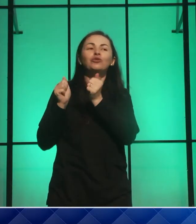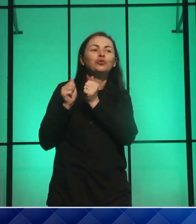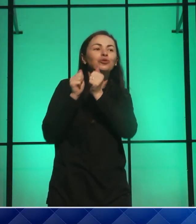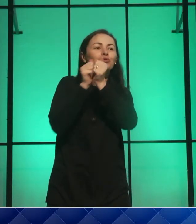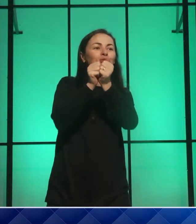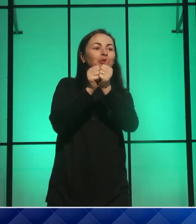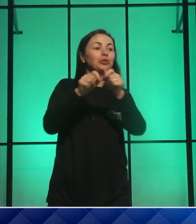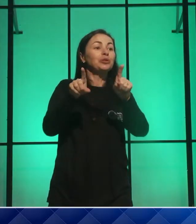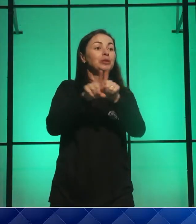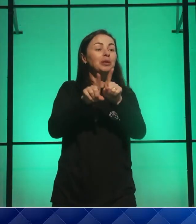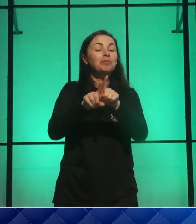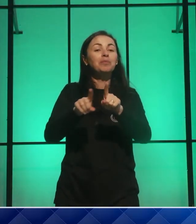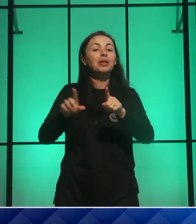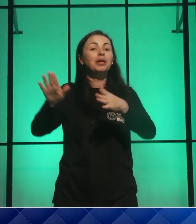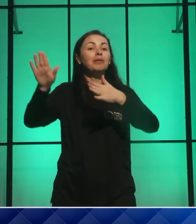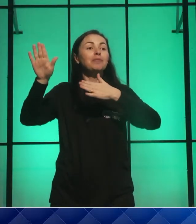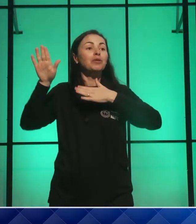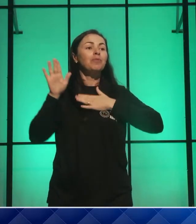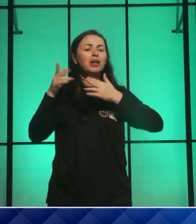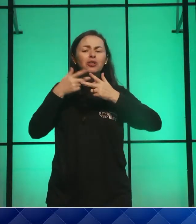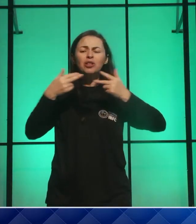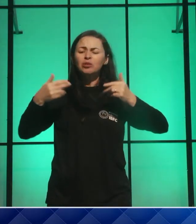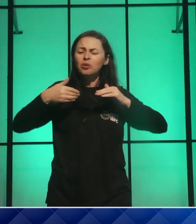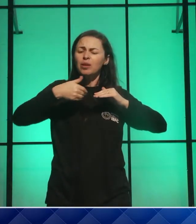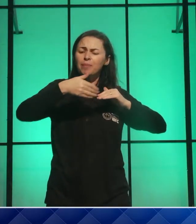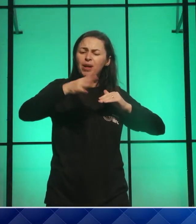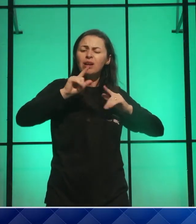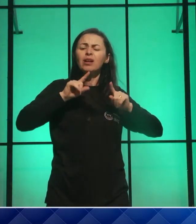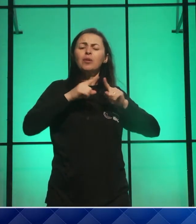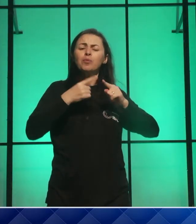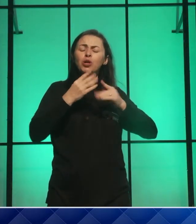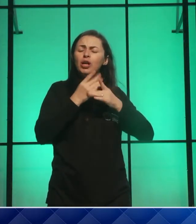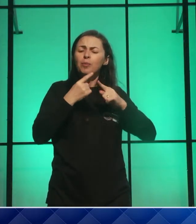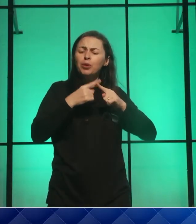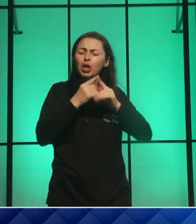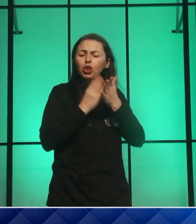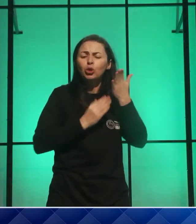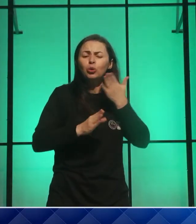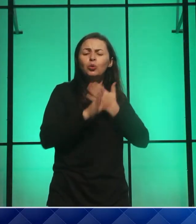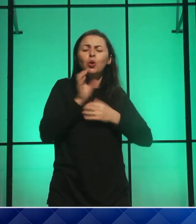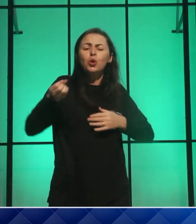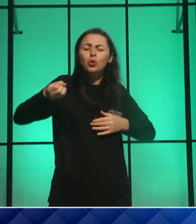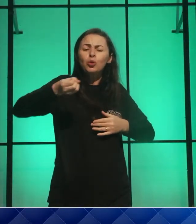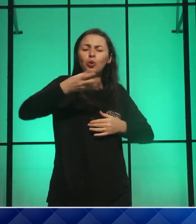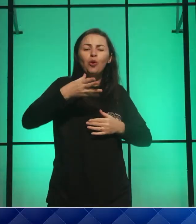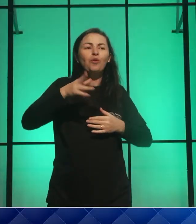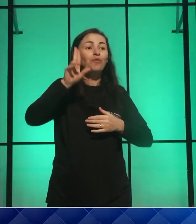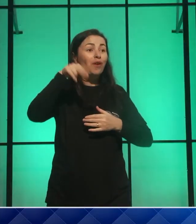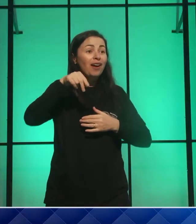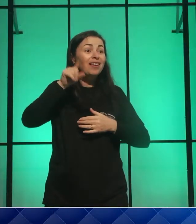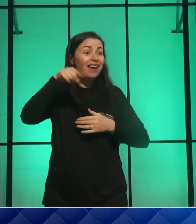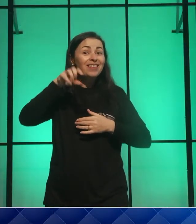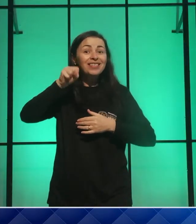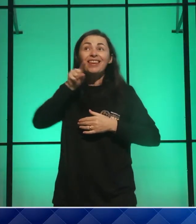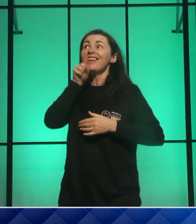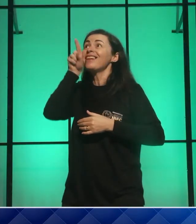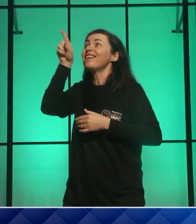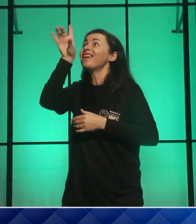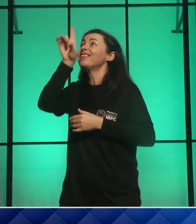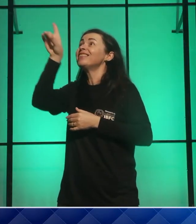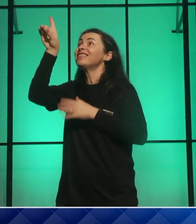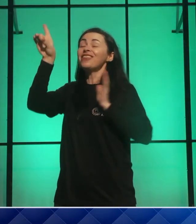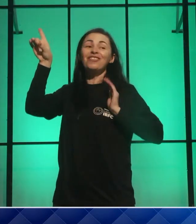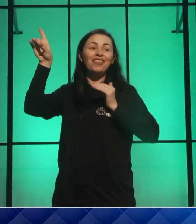que as coisas vão passar e tudo vai se fazer novo. Esse é o nosso Deus. Por isso eu